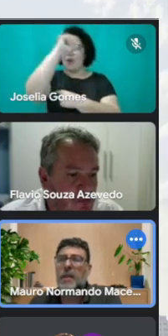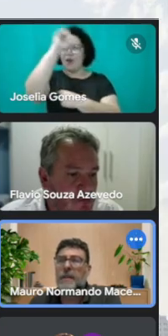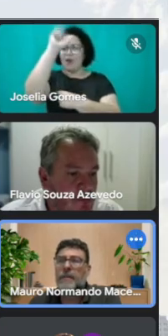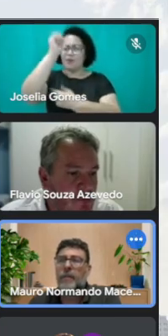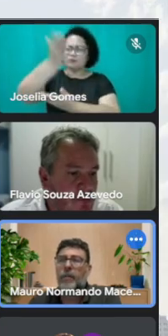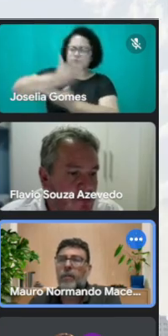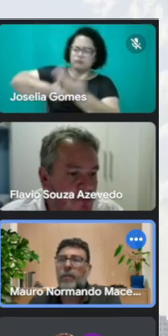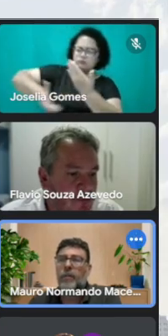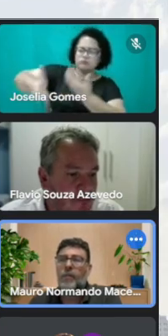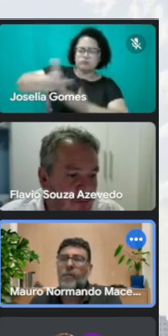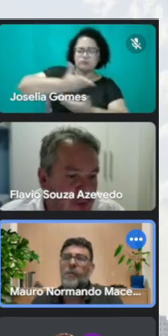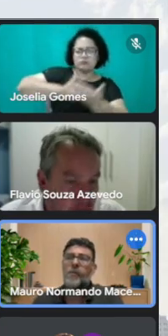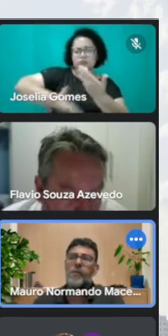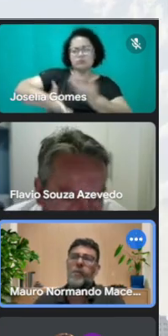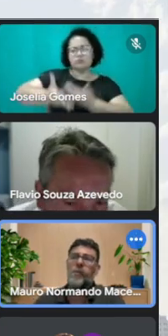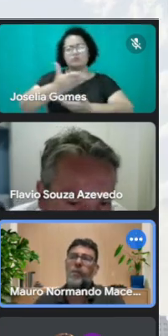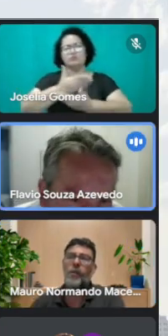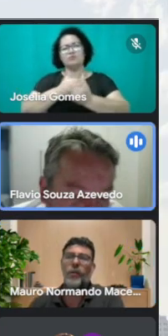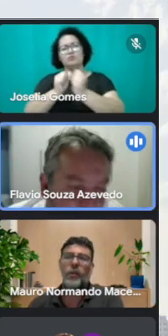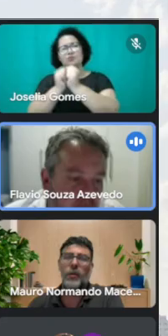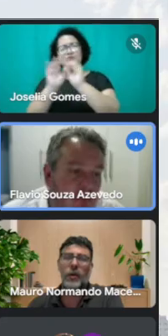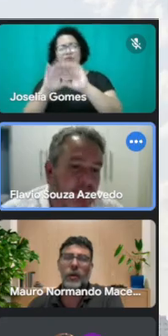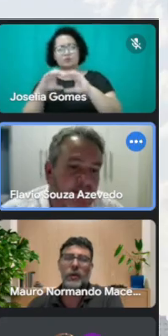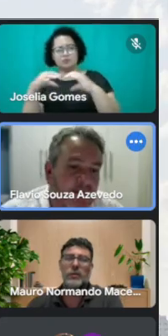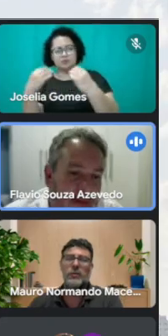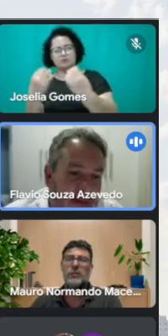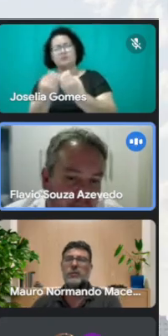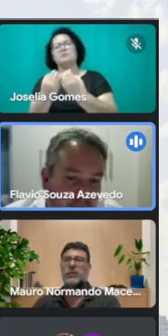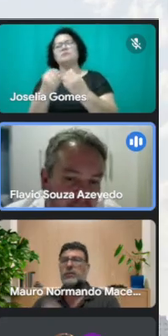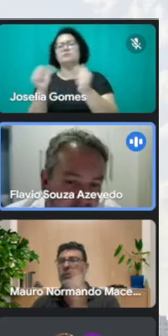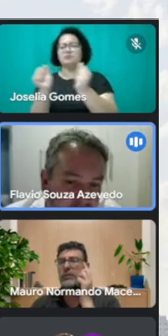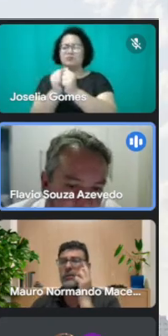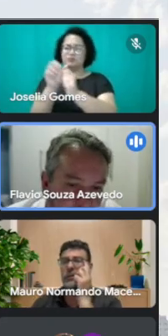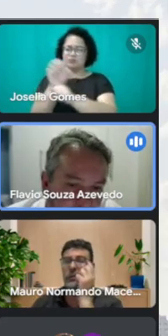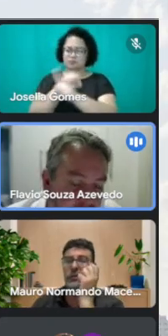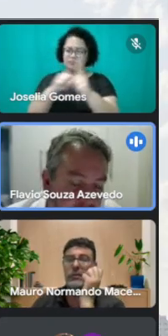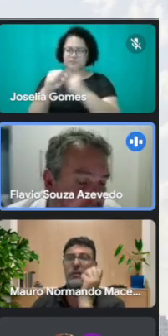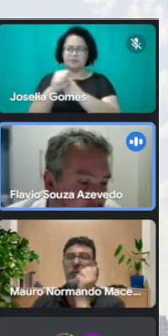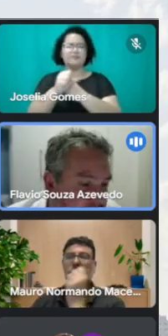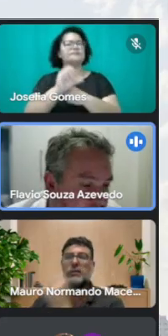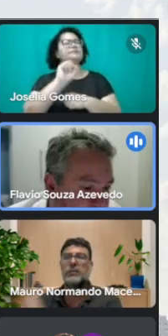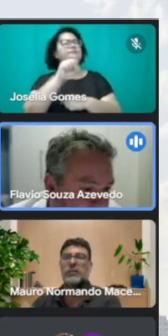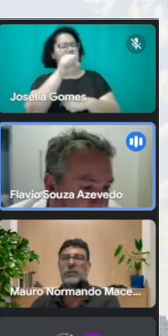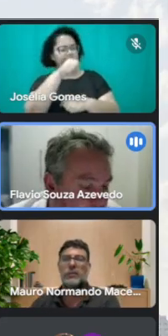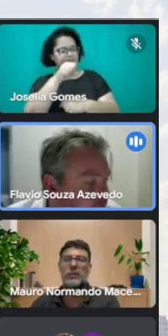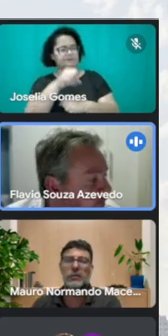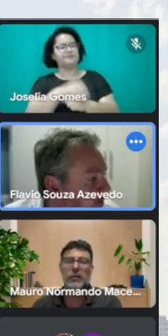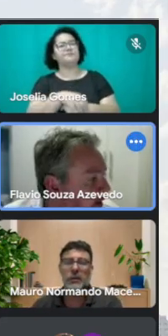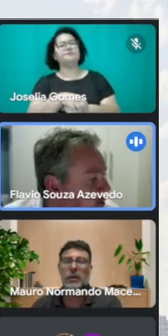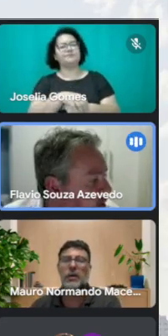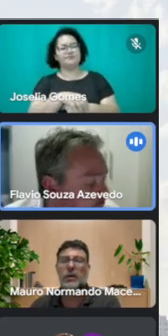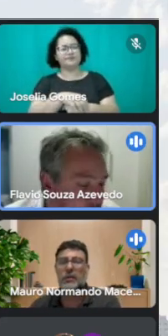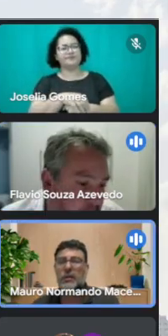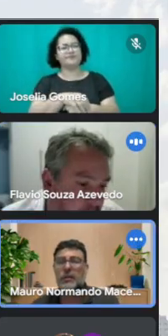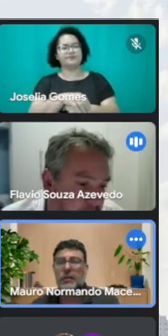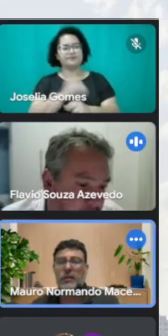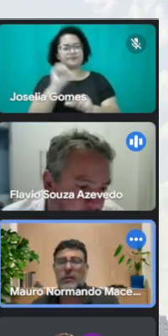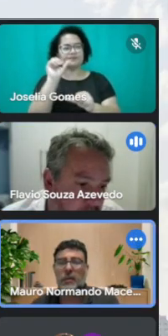né? Com certeza, mano. Essa parte aí que você falou da gentrificação verde, né? É